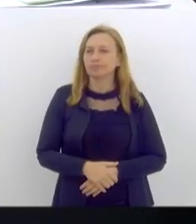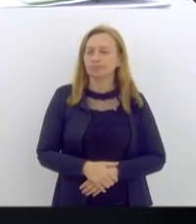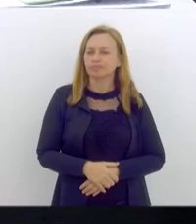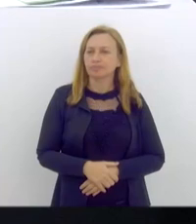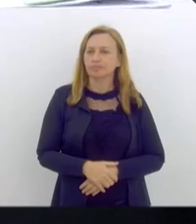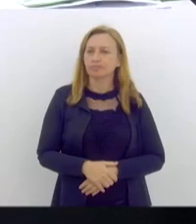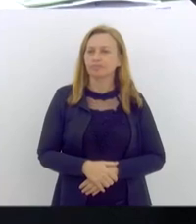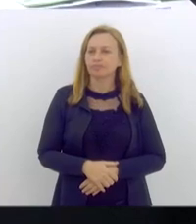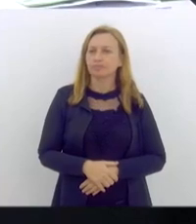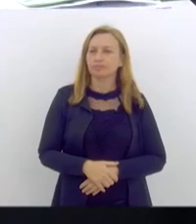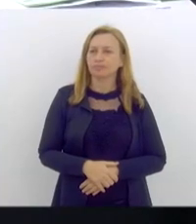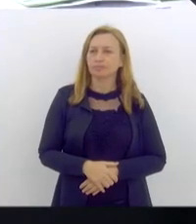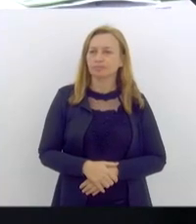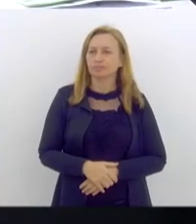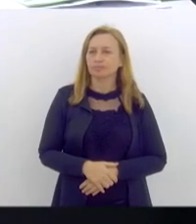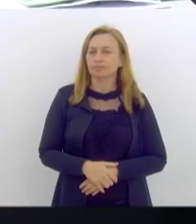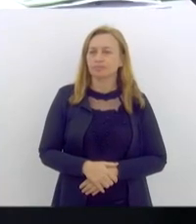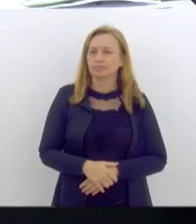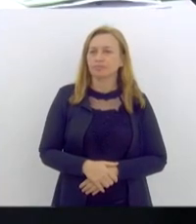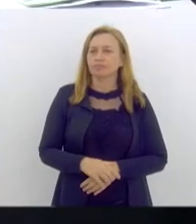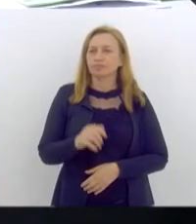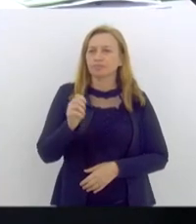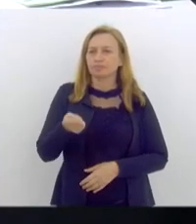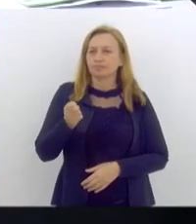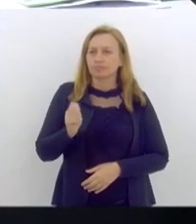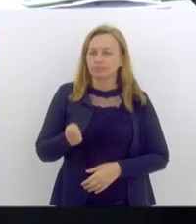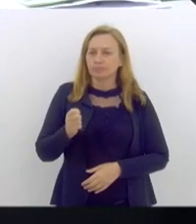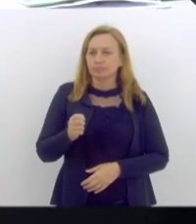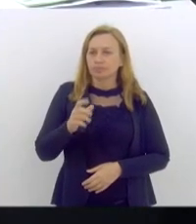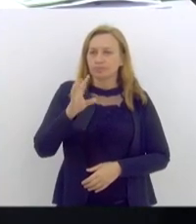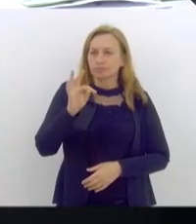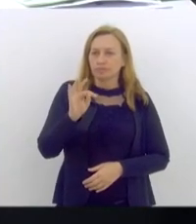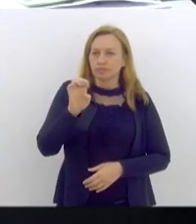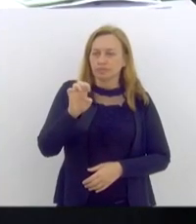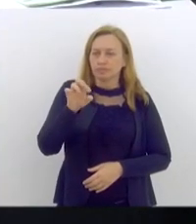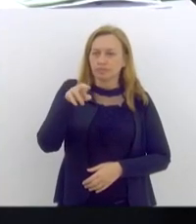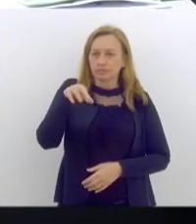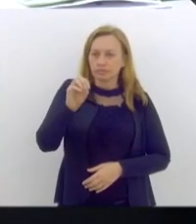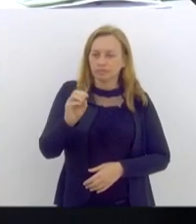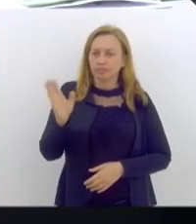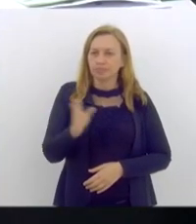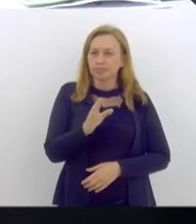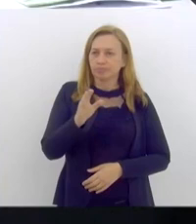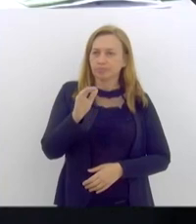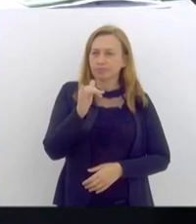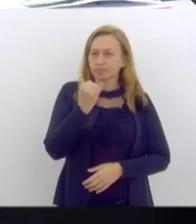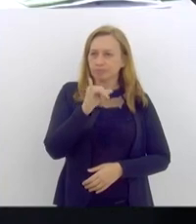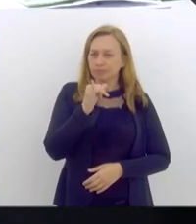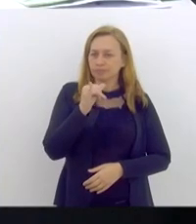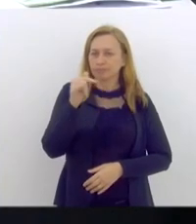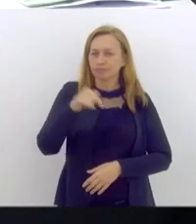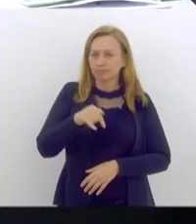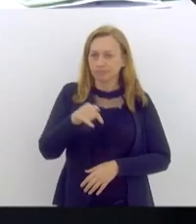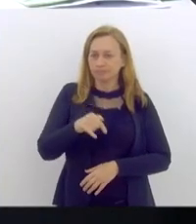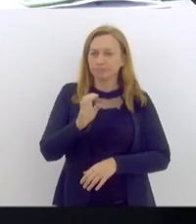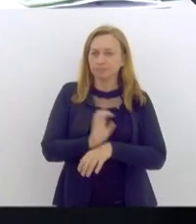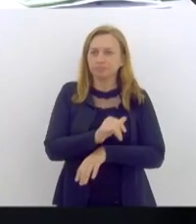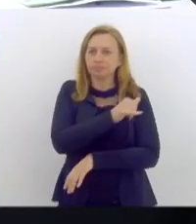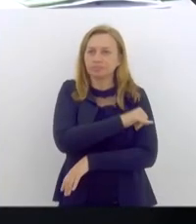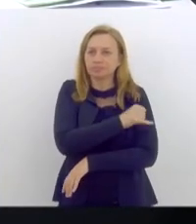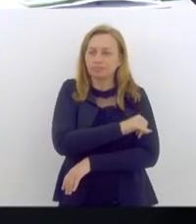recentemente o leilão das termoelétricas aqui no